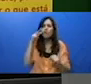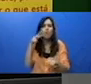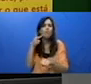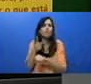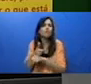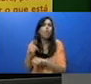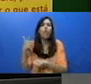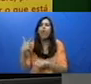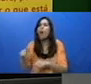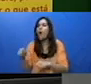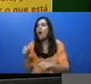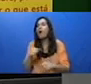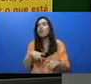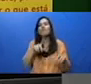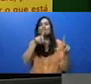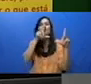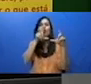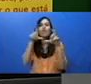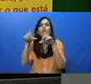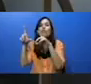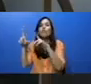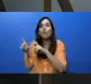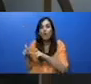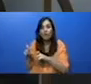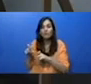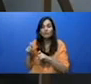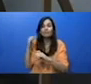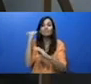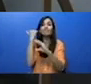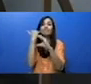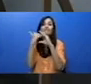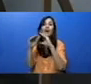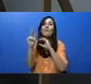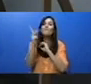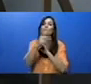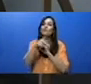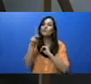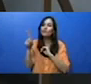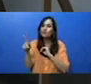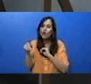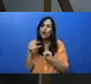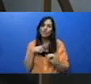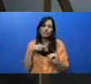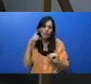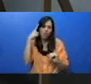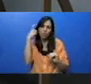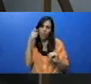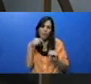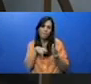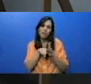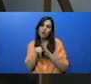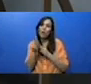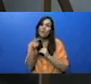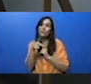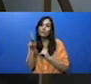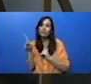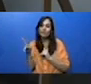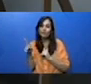videoaula, vai fotografar todas as atividades e a tarefa, e se tiver alguma dúvida, você vai tirar com a sua